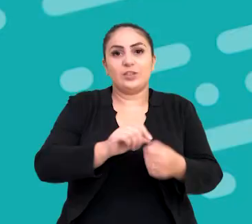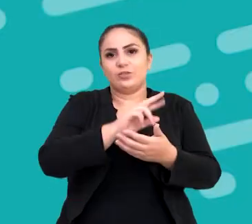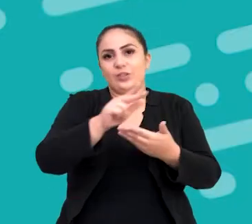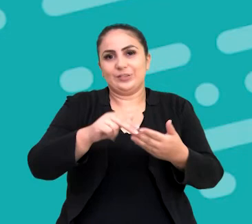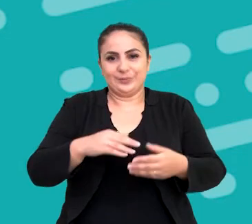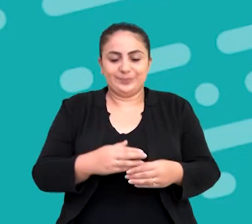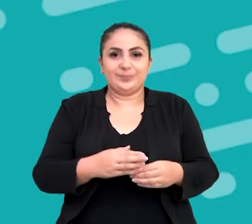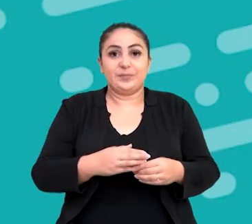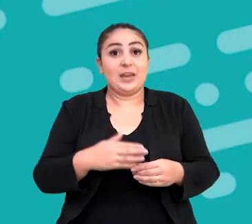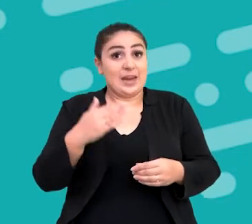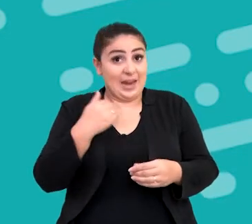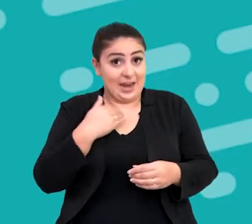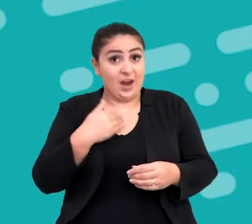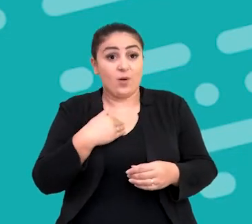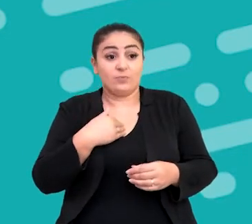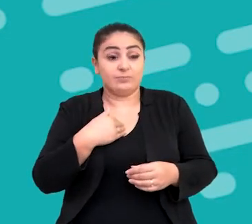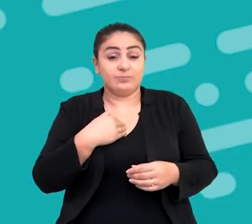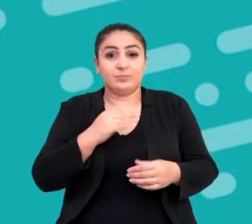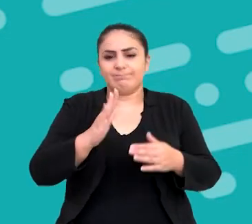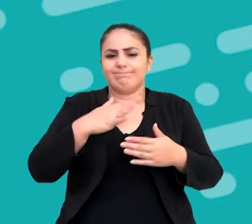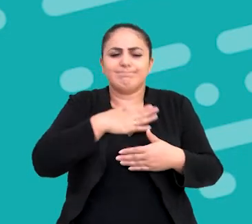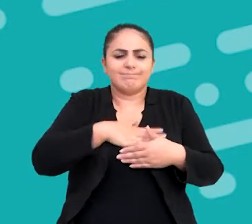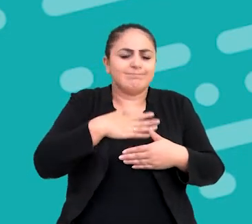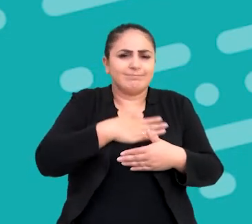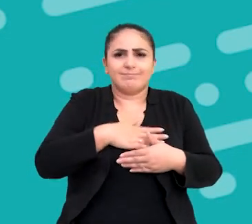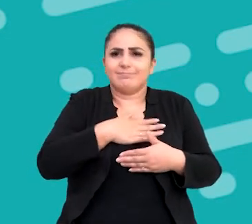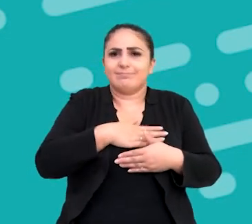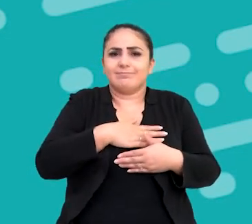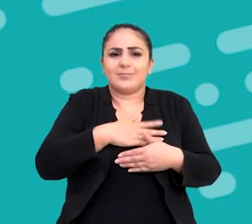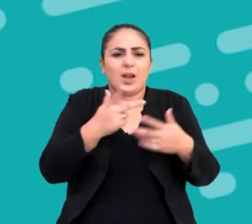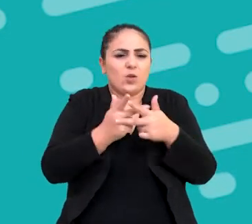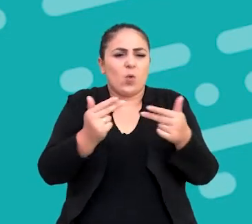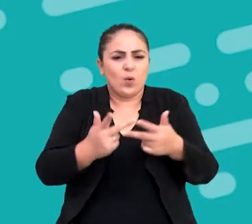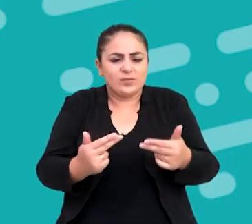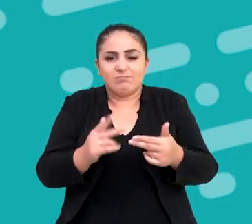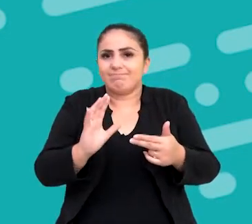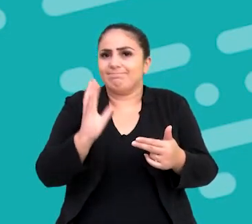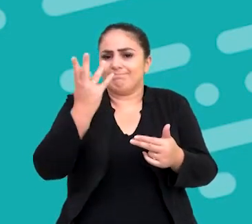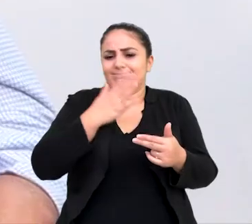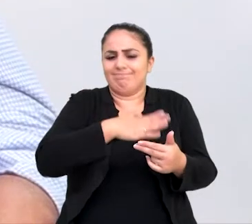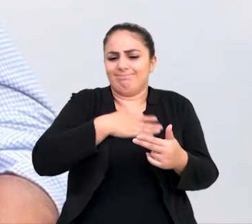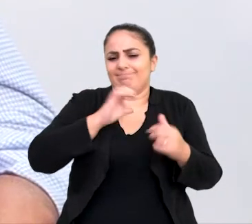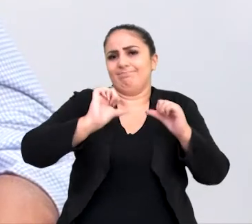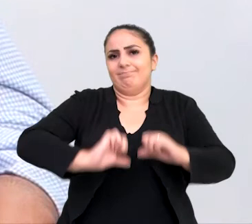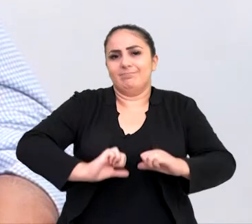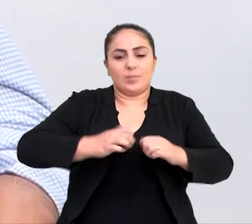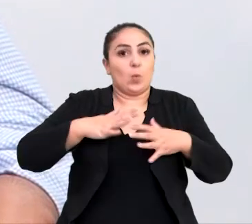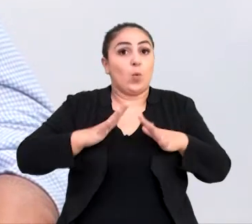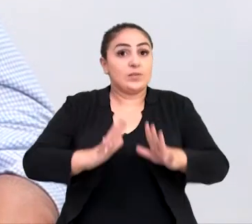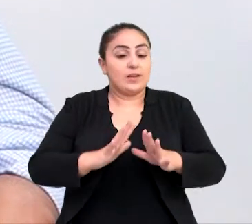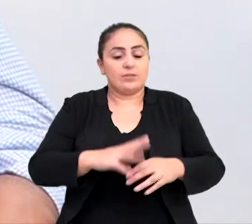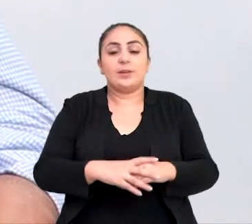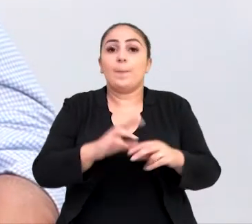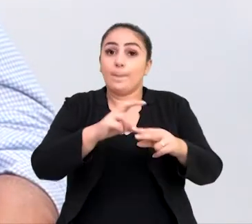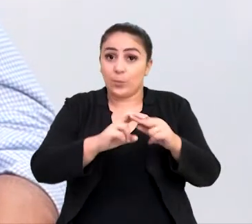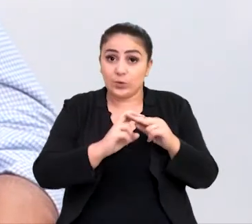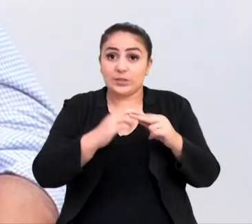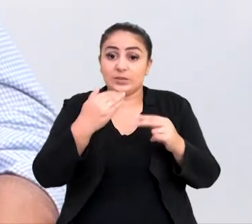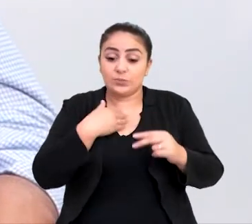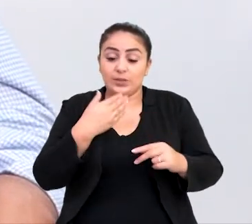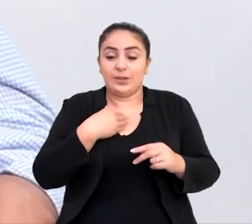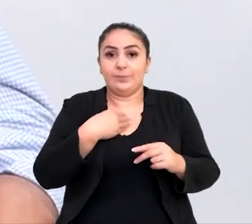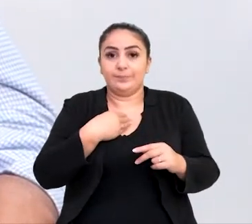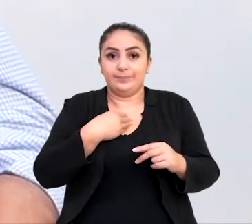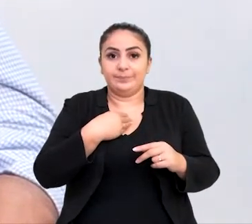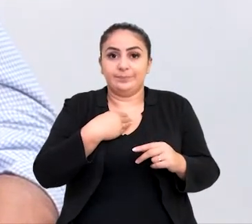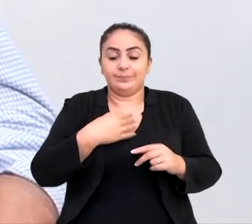outros. Eu mesmo estava insatisfeito com as coisas que aconteciam, né? Então eu